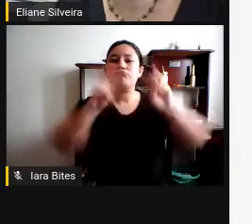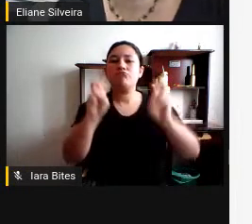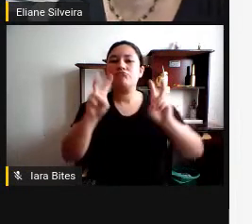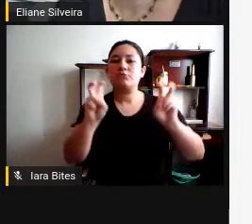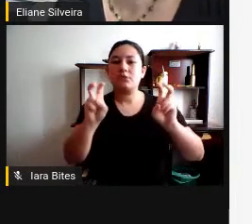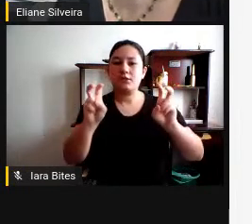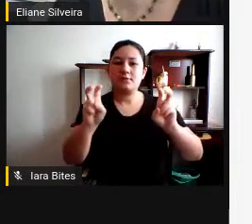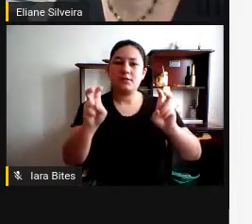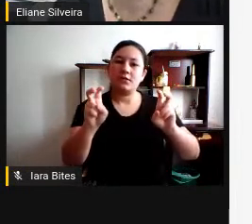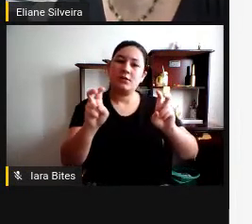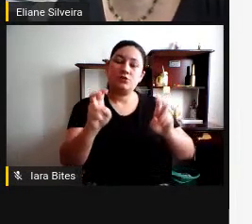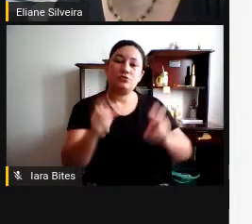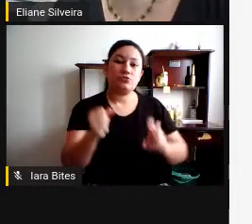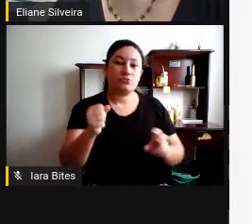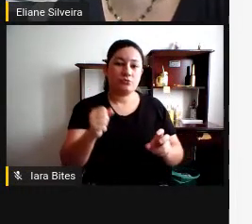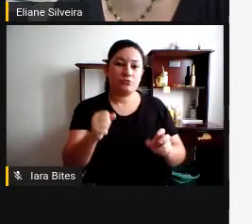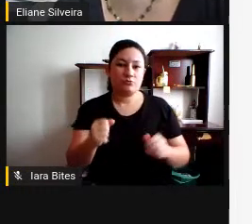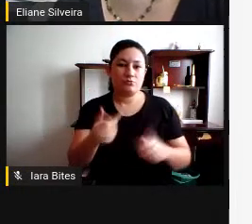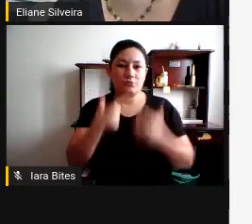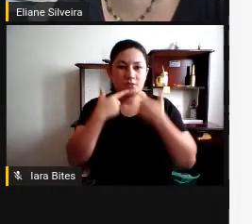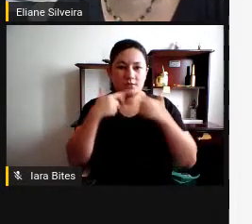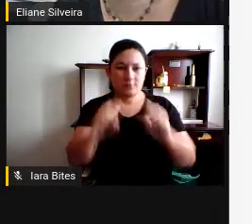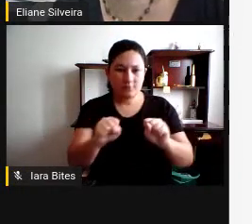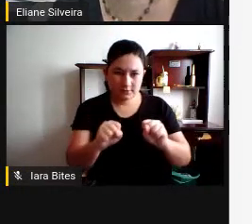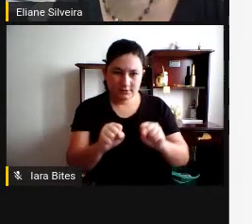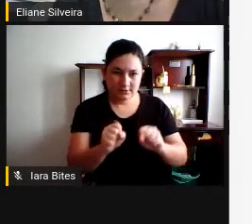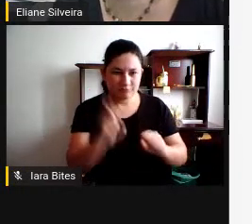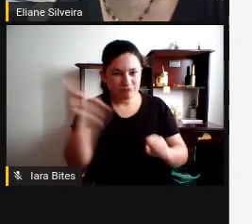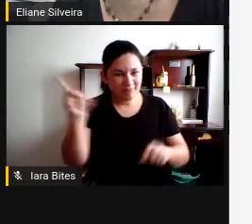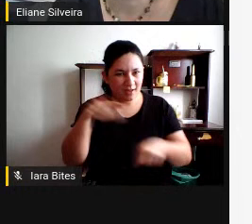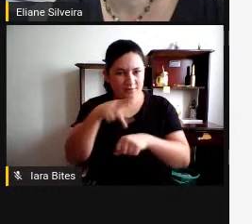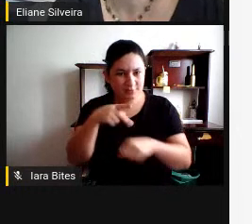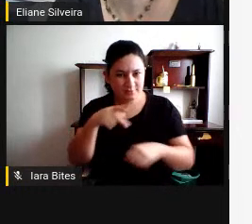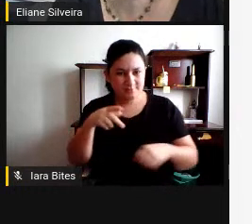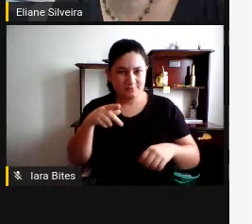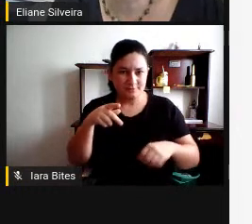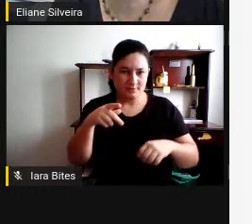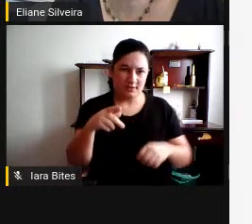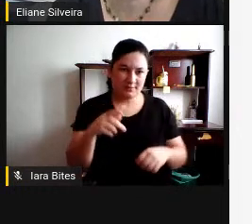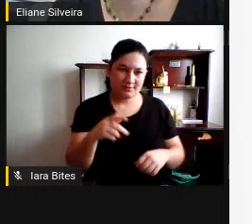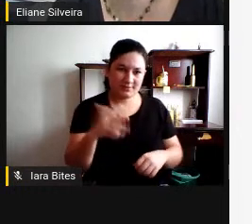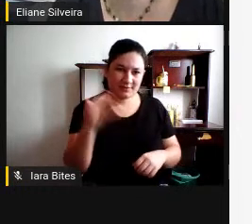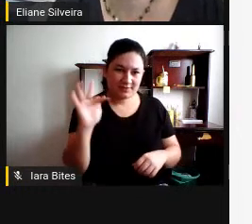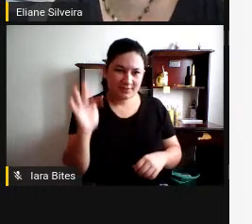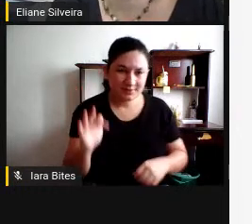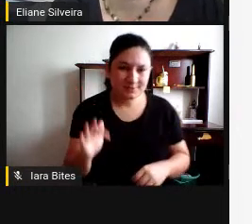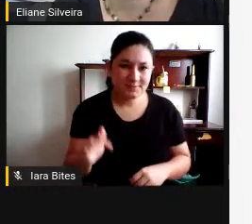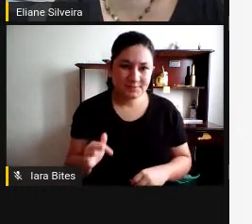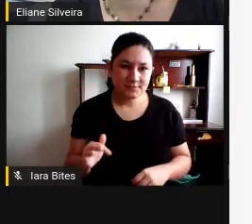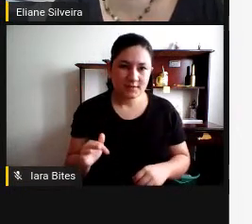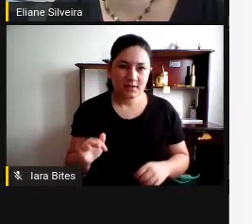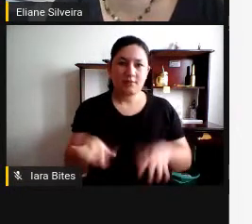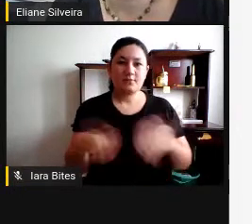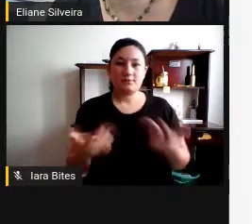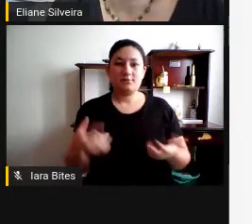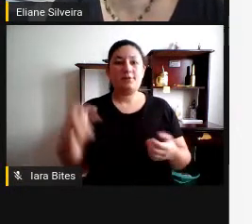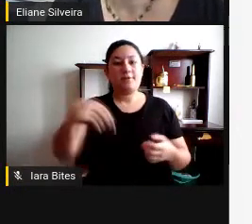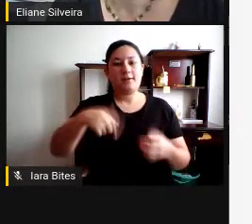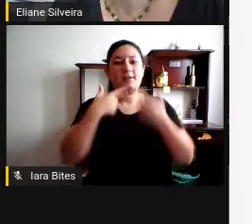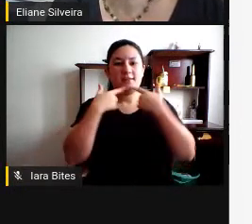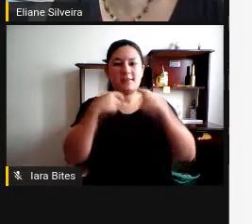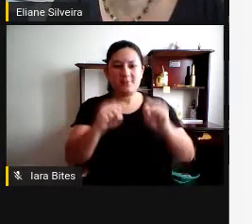conhecido, apesar de ser comum essa questão na produção sussiriana. inclusive no curso de linguística geral.